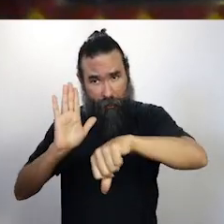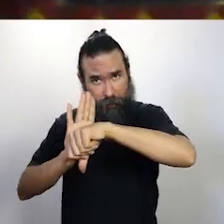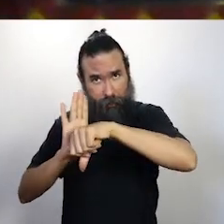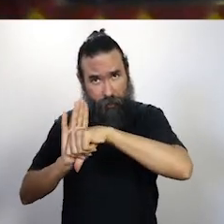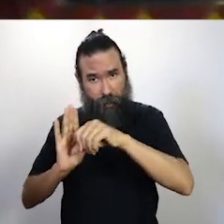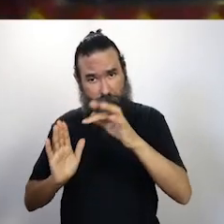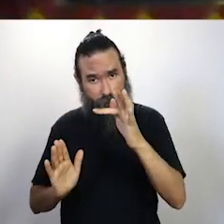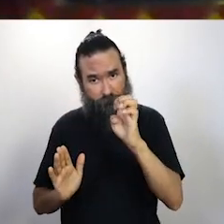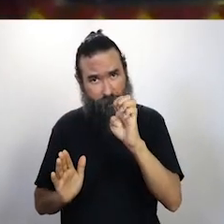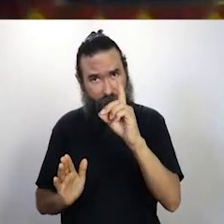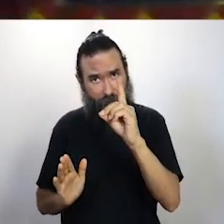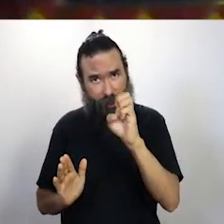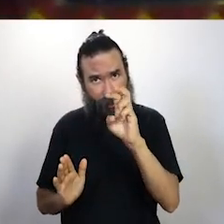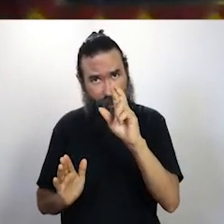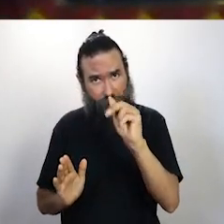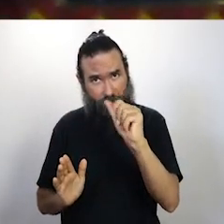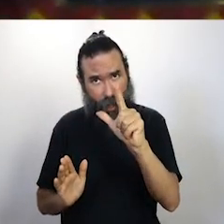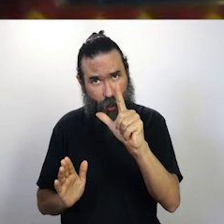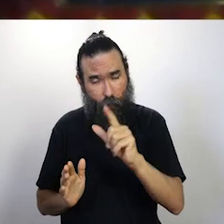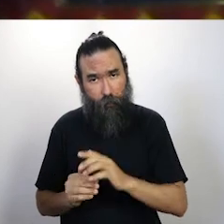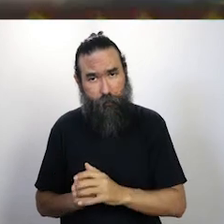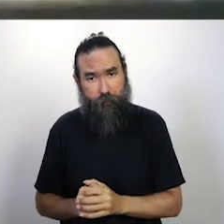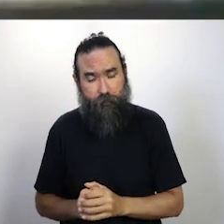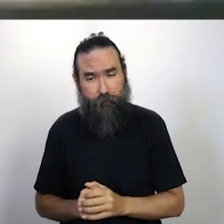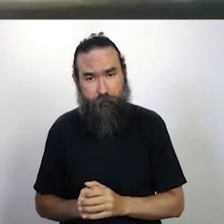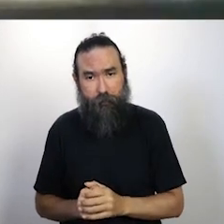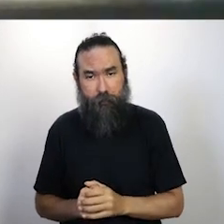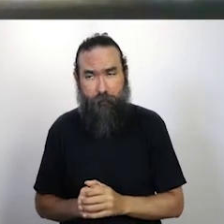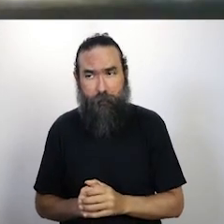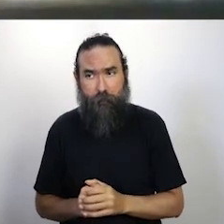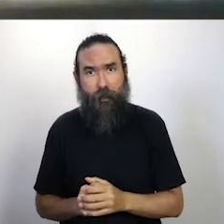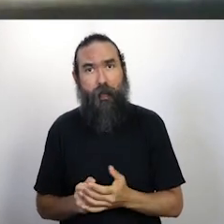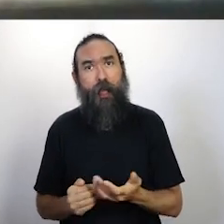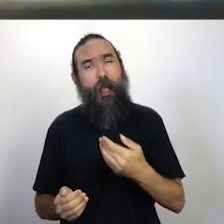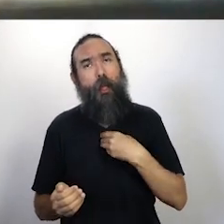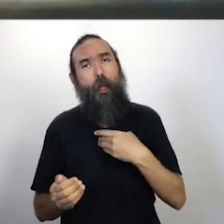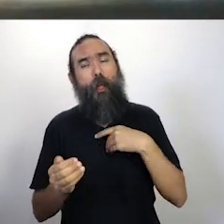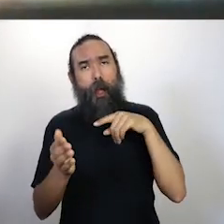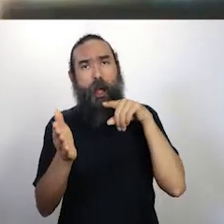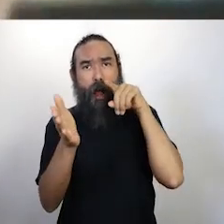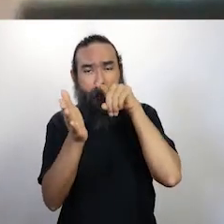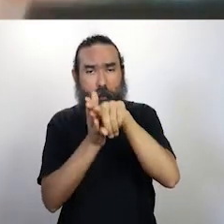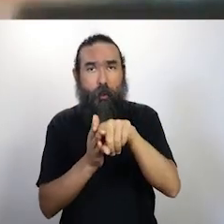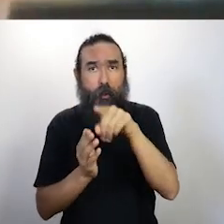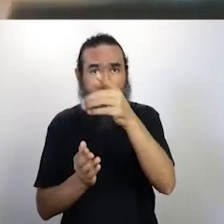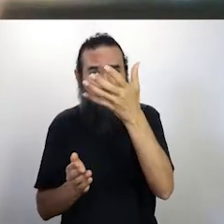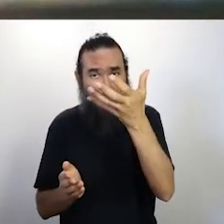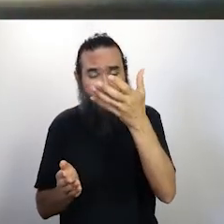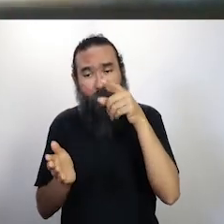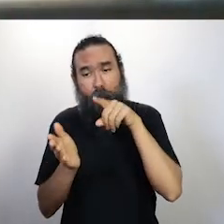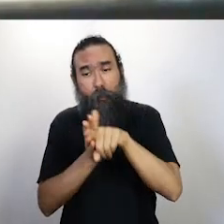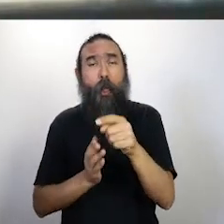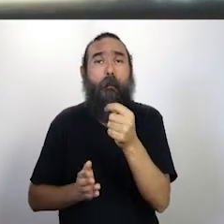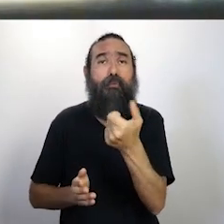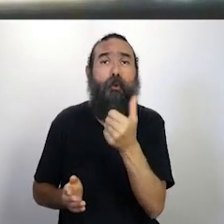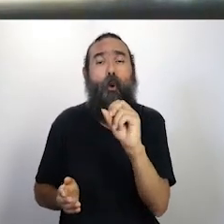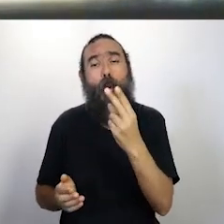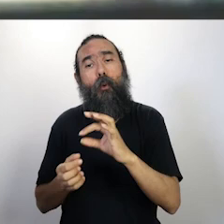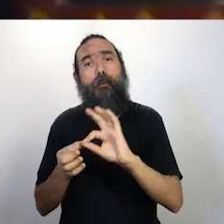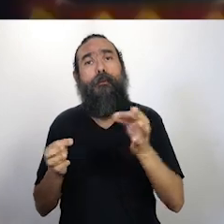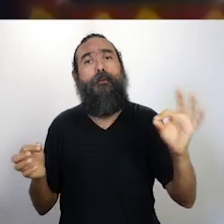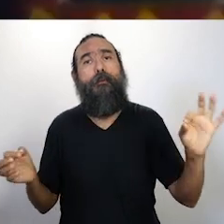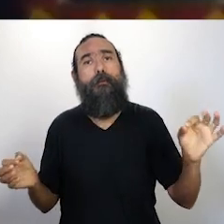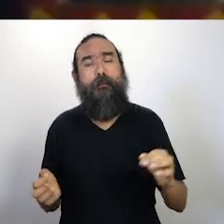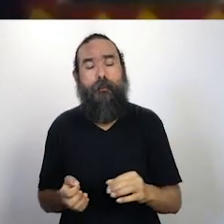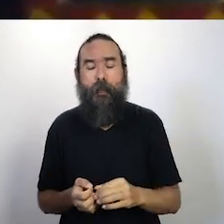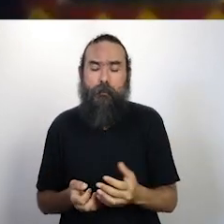aí temos uma responde em bloco como você quer fazer o que é respostas rápidas papo vamos fazer